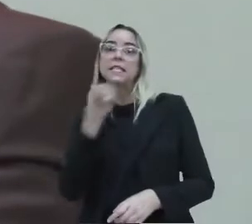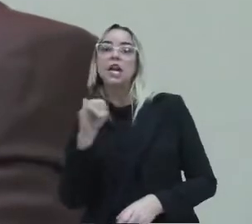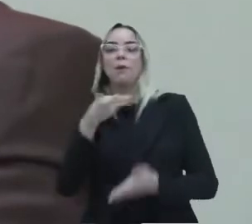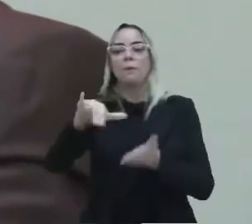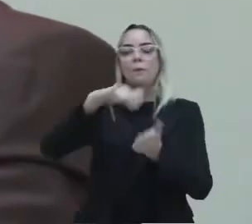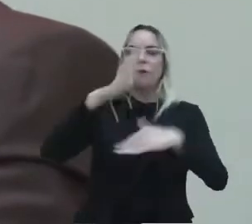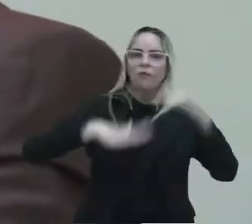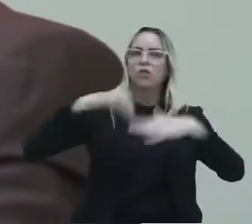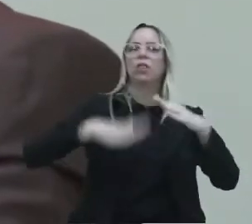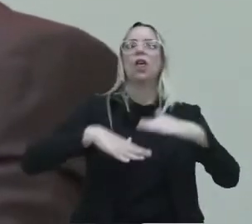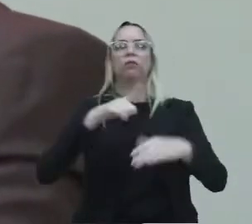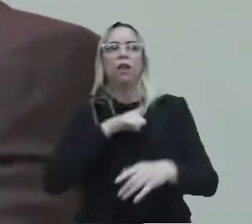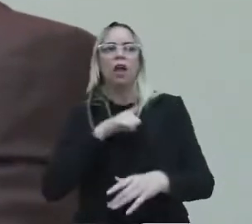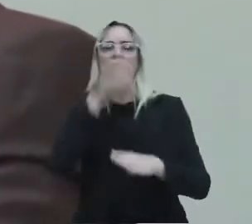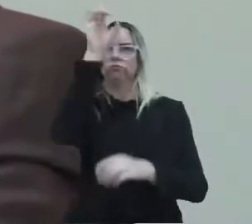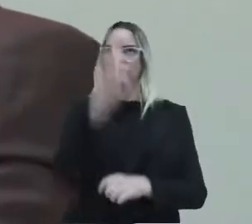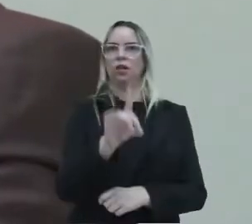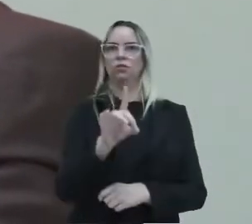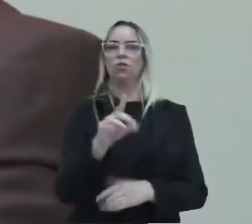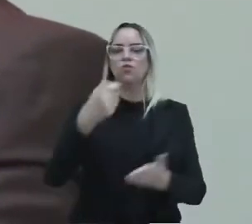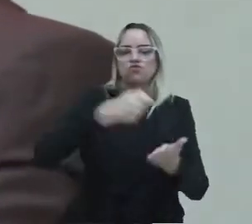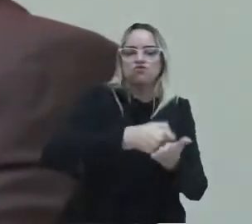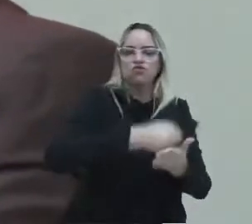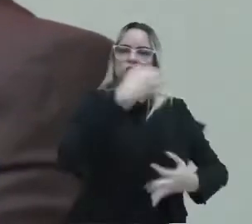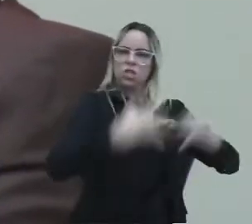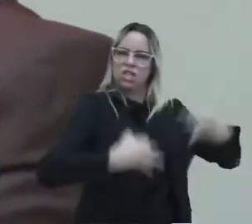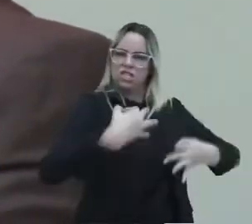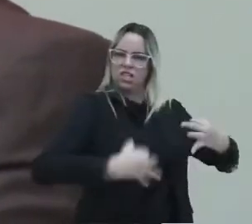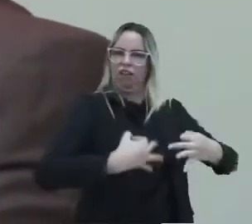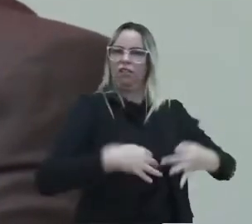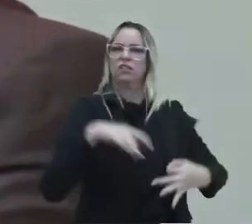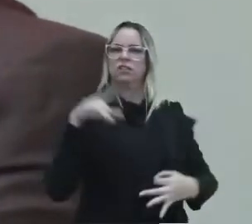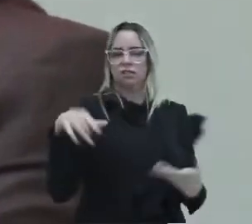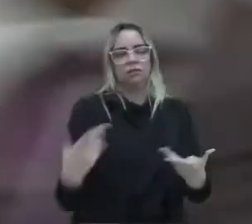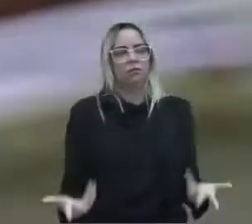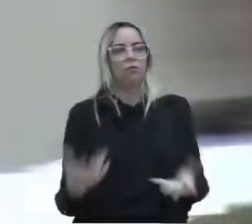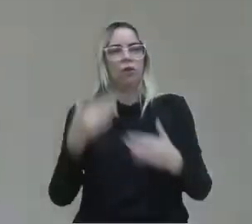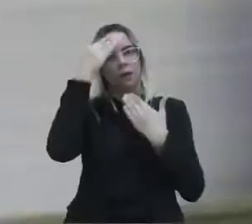direito e recursos, cobrem na justiça. Muito obrigado.